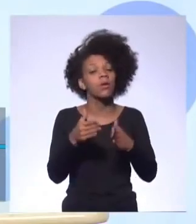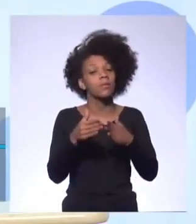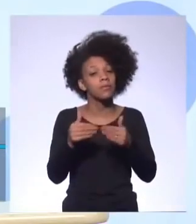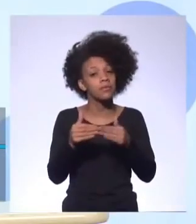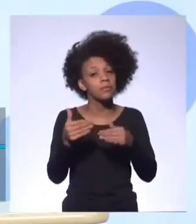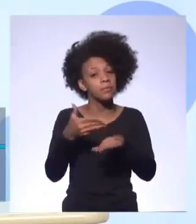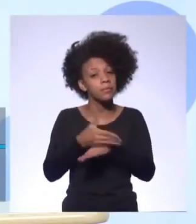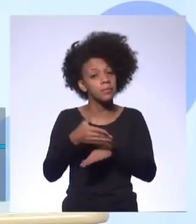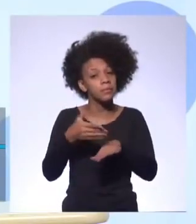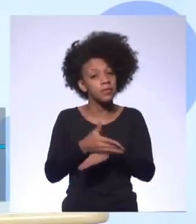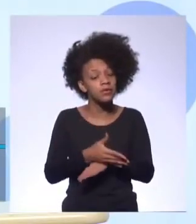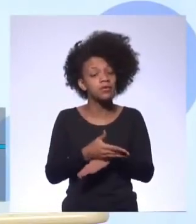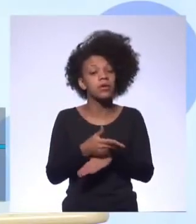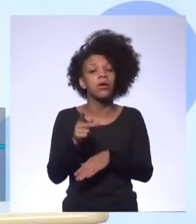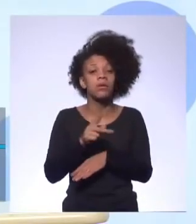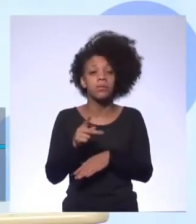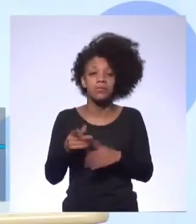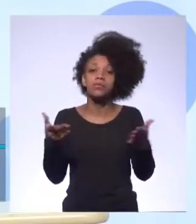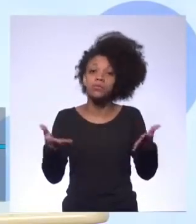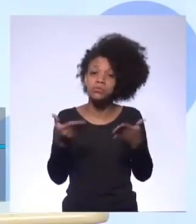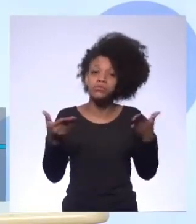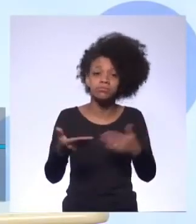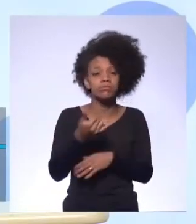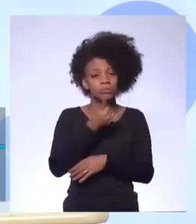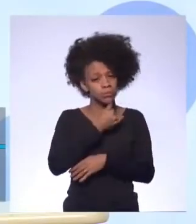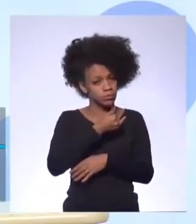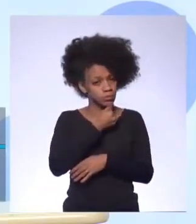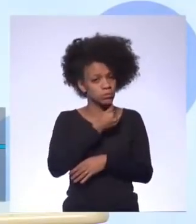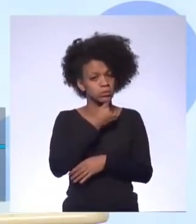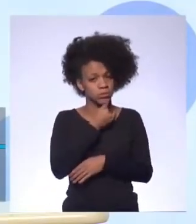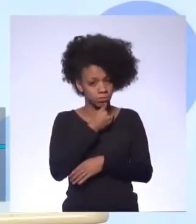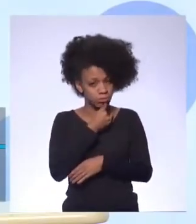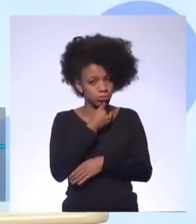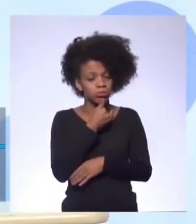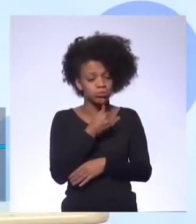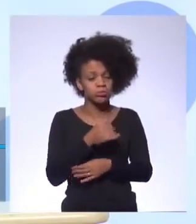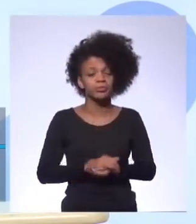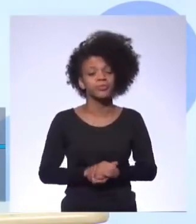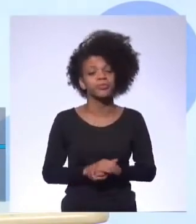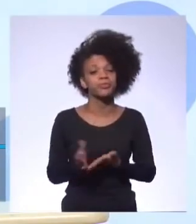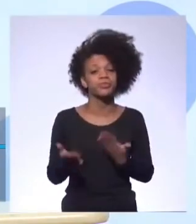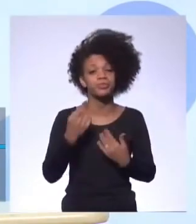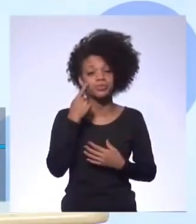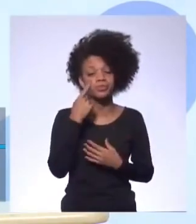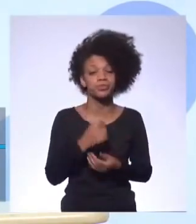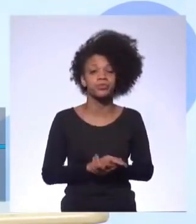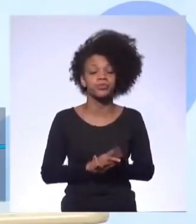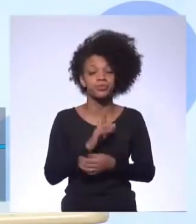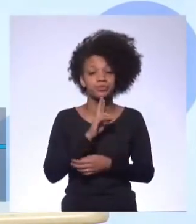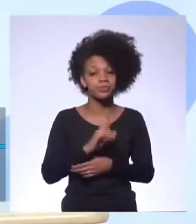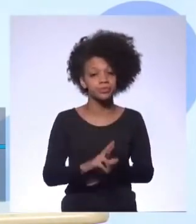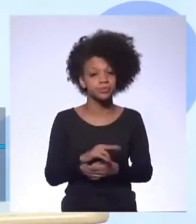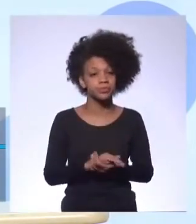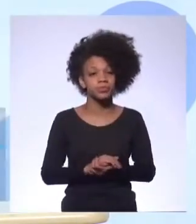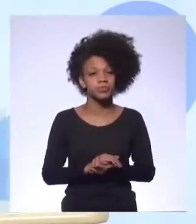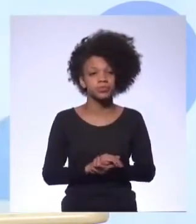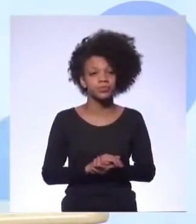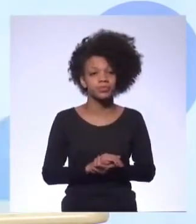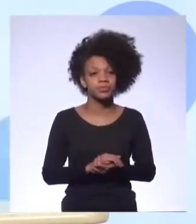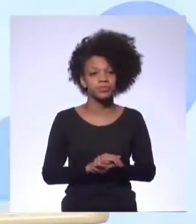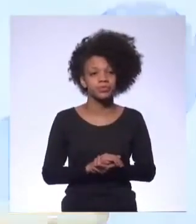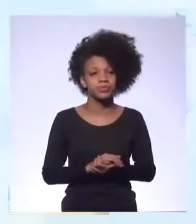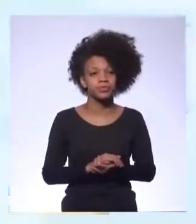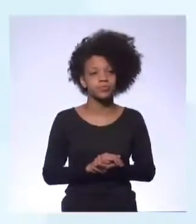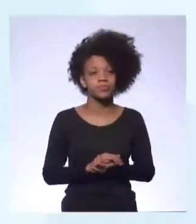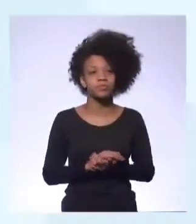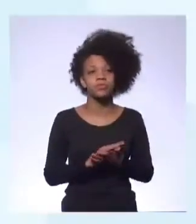favor, participem. A professora está chateada aqui, está triste, coitada da Pro. Vamos lá. Respostas.